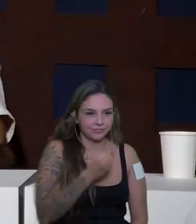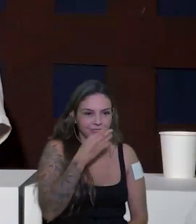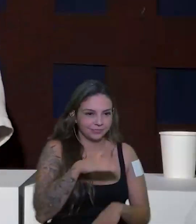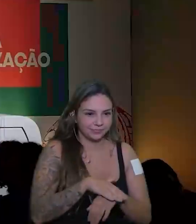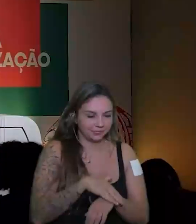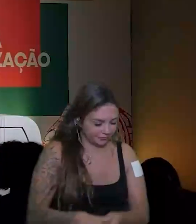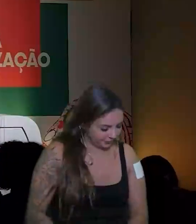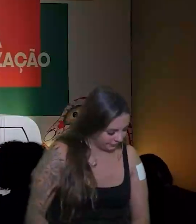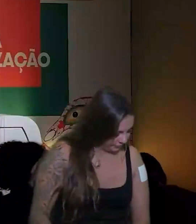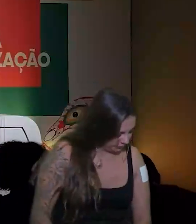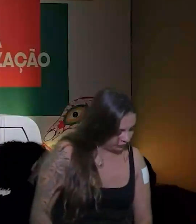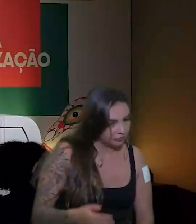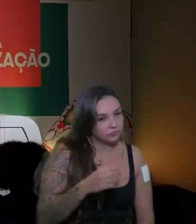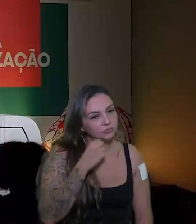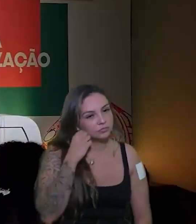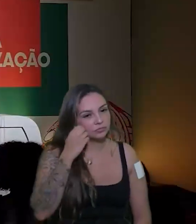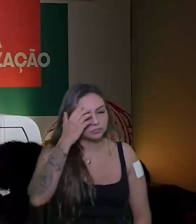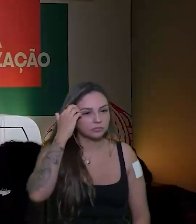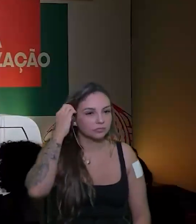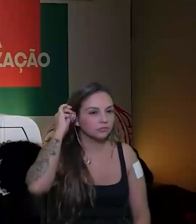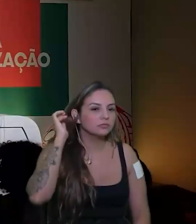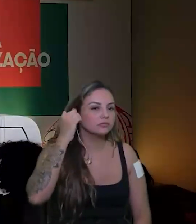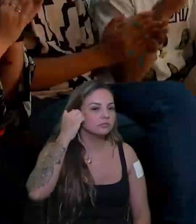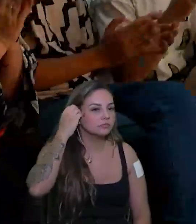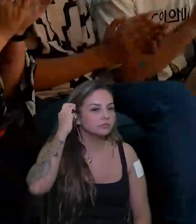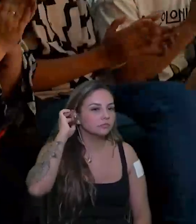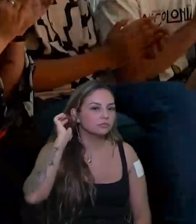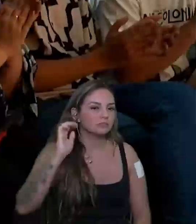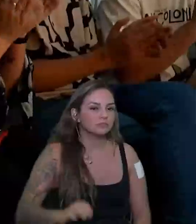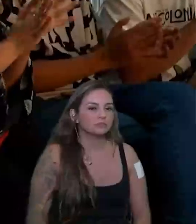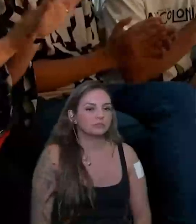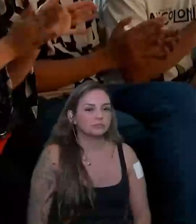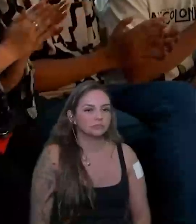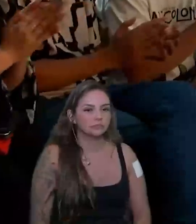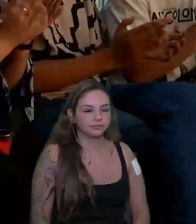e uma boa noite. Você vai fotografar agora, Daniel?